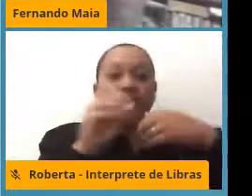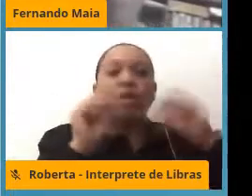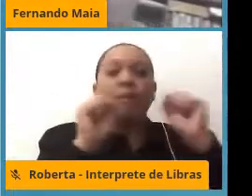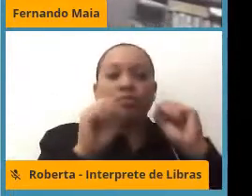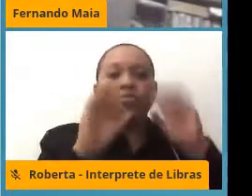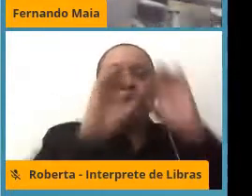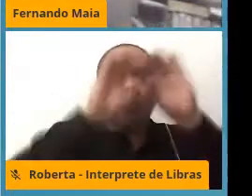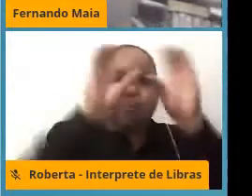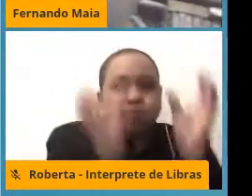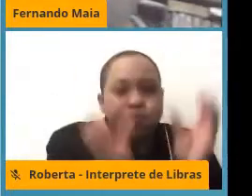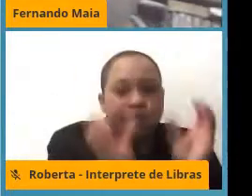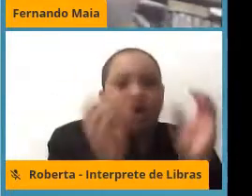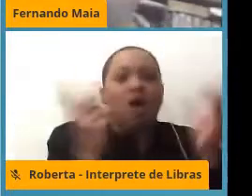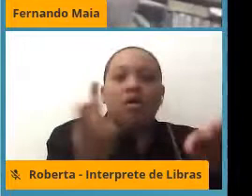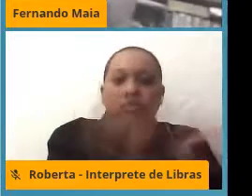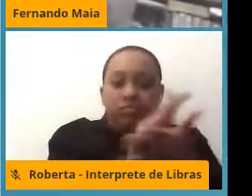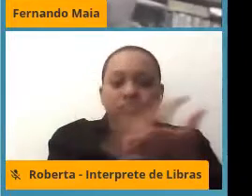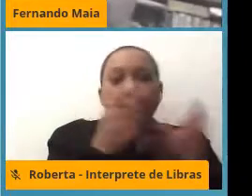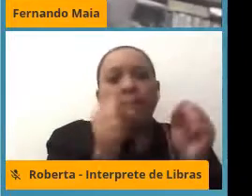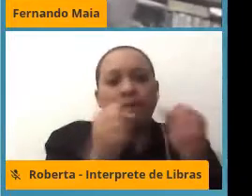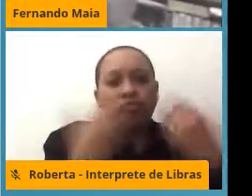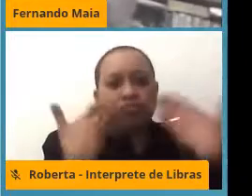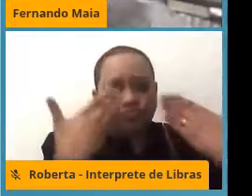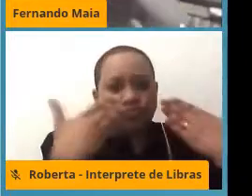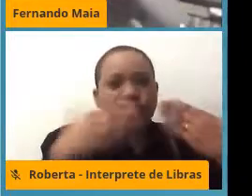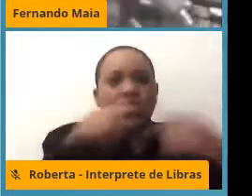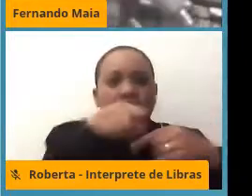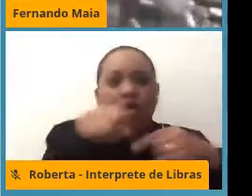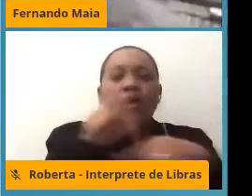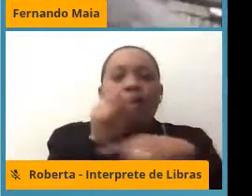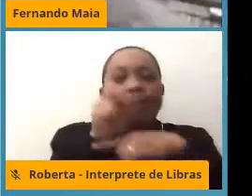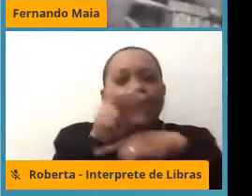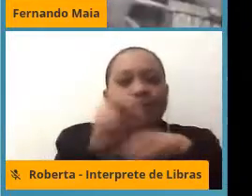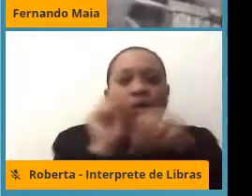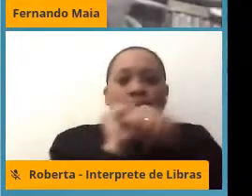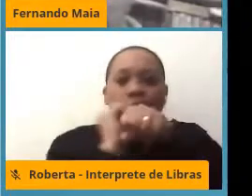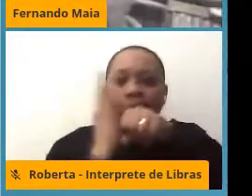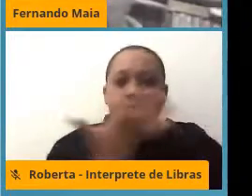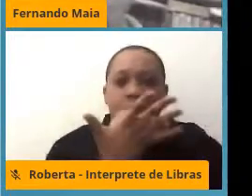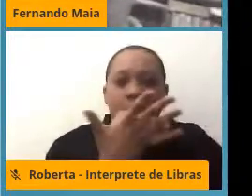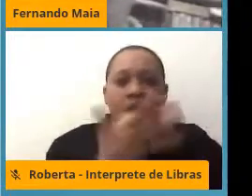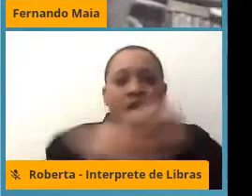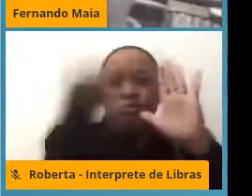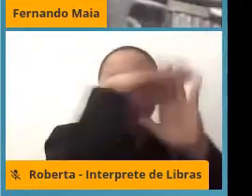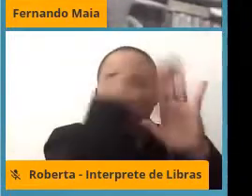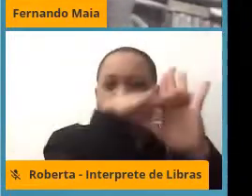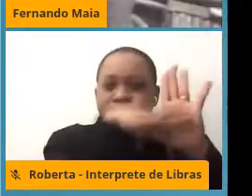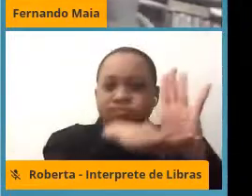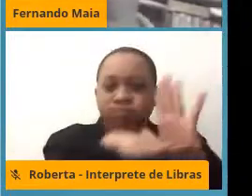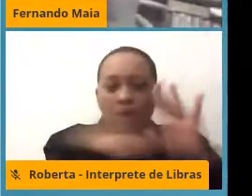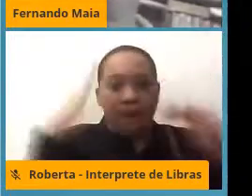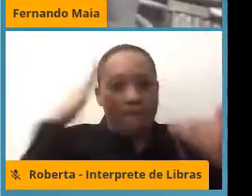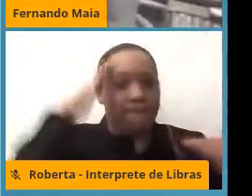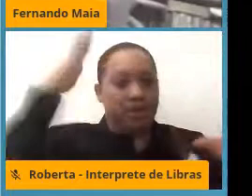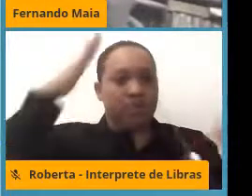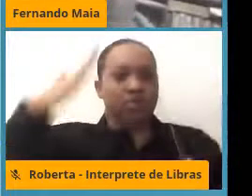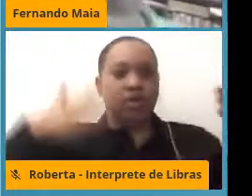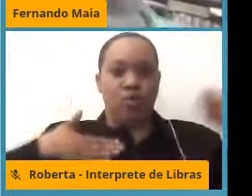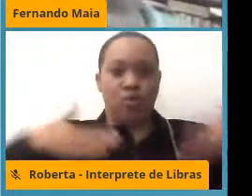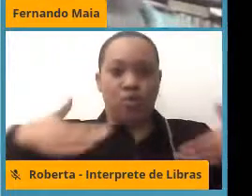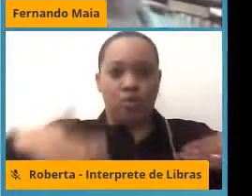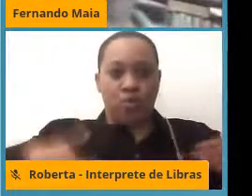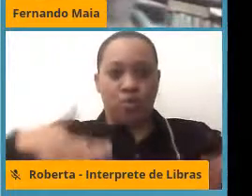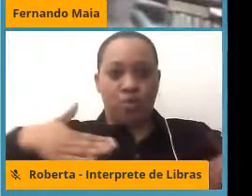muito. Vocês podem ver, então, que o coronavírus consegue atingir uma grande parte dos principais órgãos do organismo